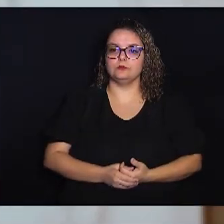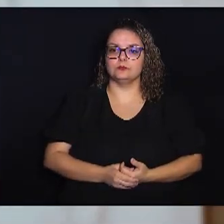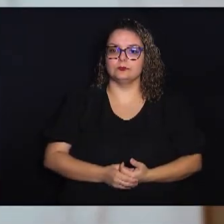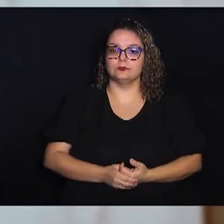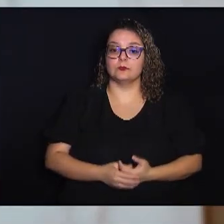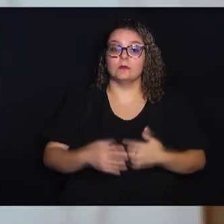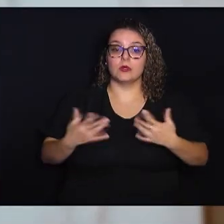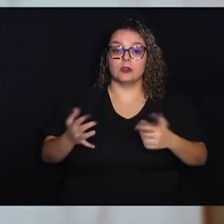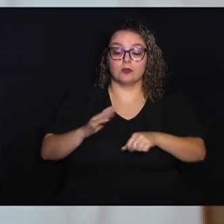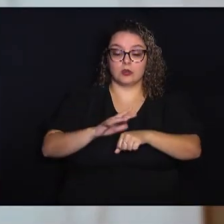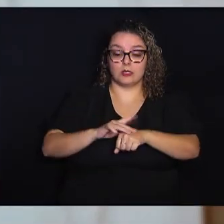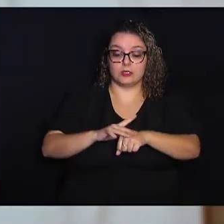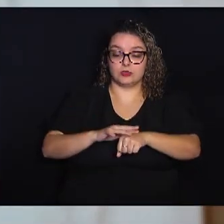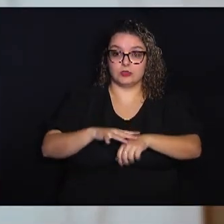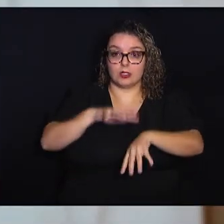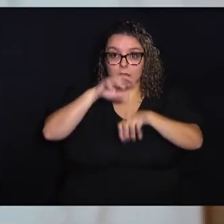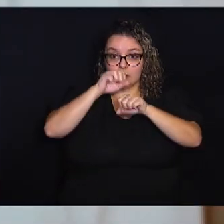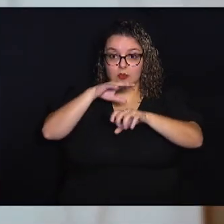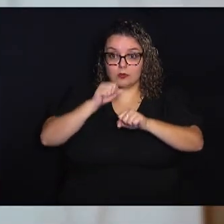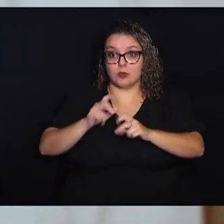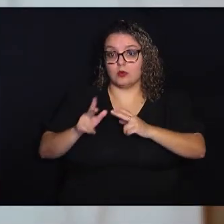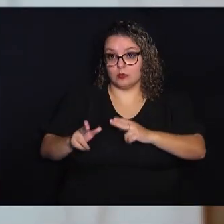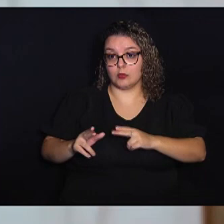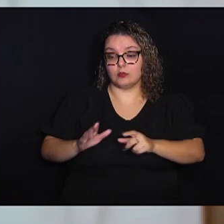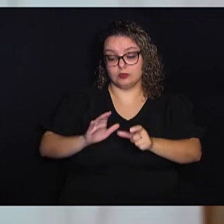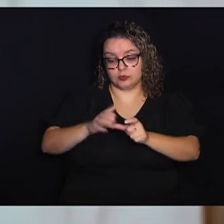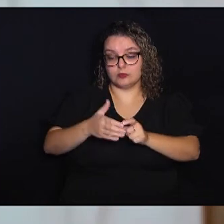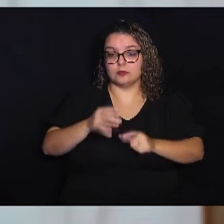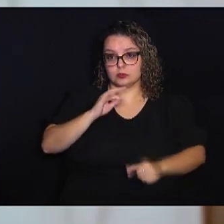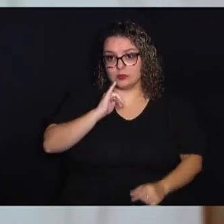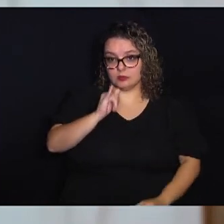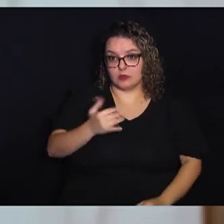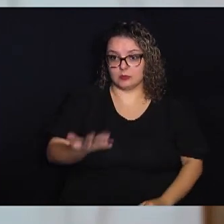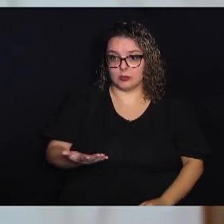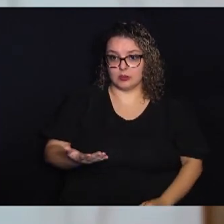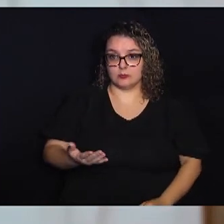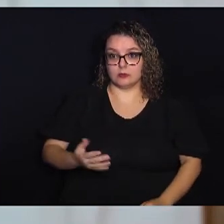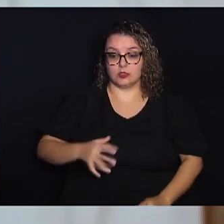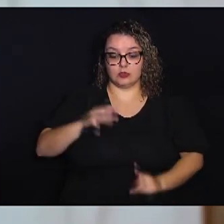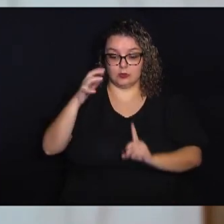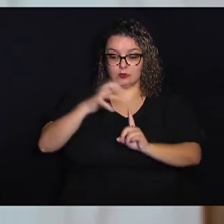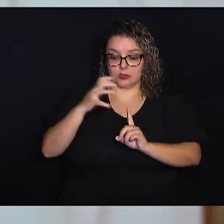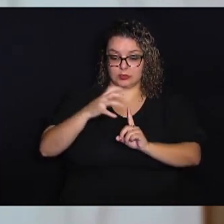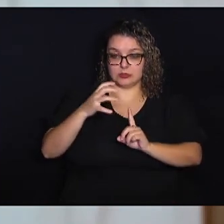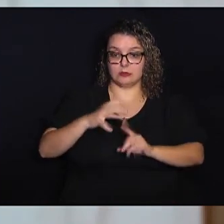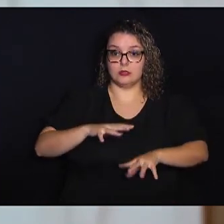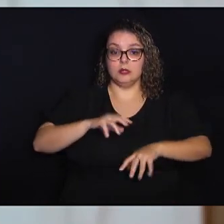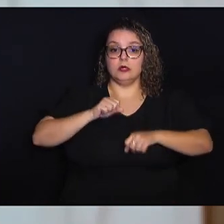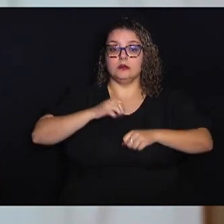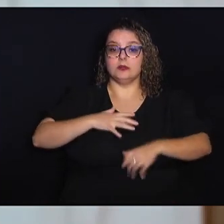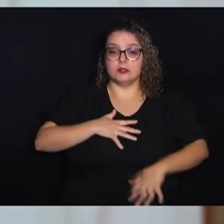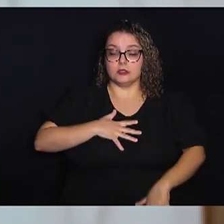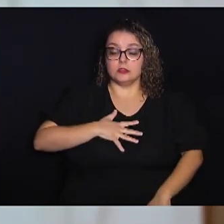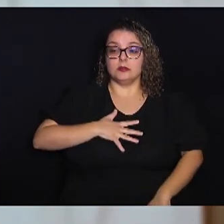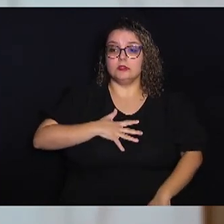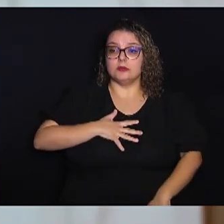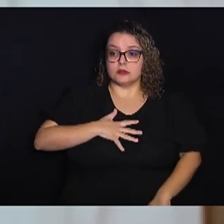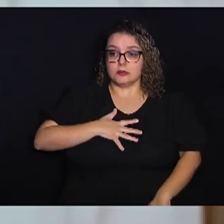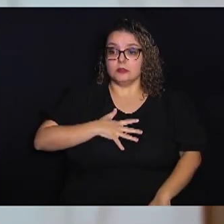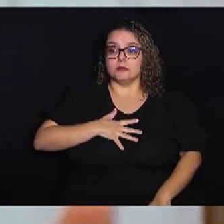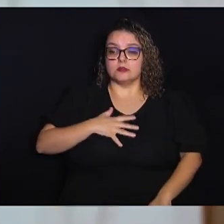Então, as doenças respiratórias, como o próprio nome diz, são aquelas que afetam a nossa respiração. Então, para a gente